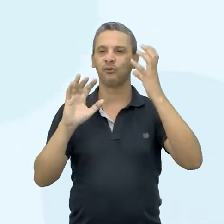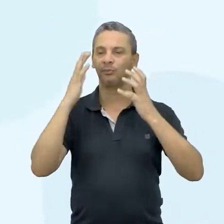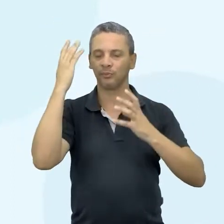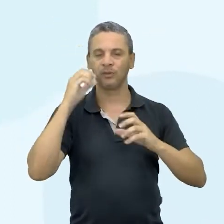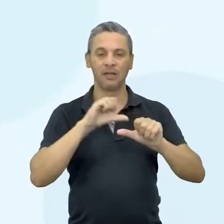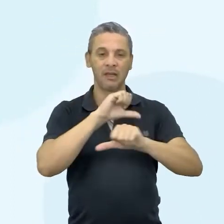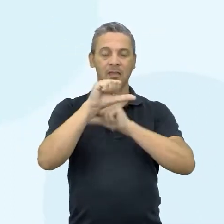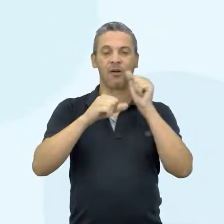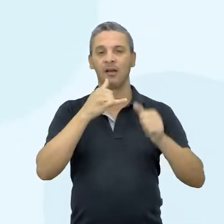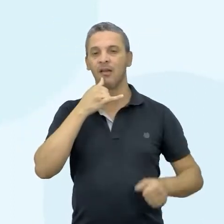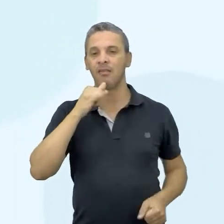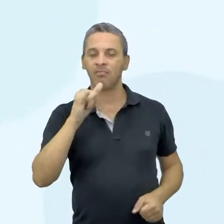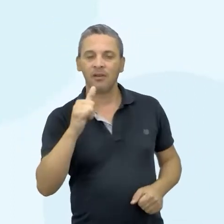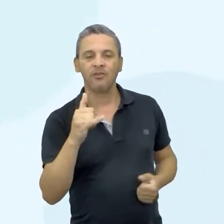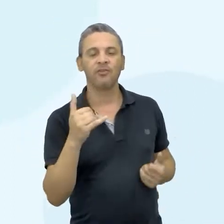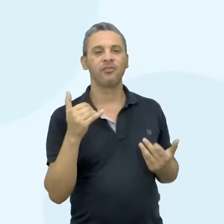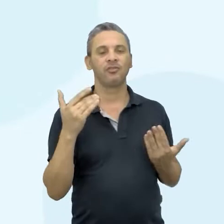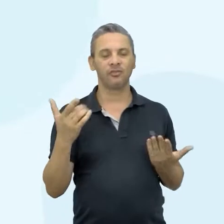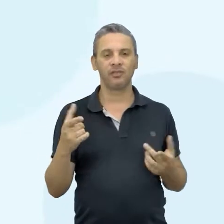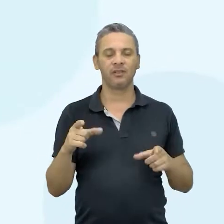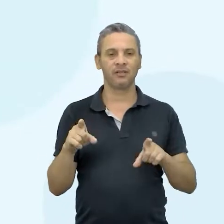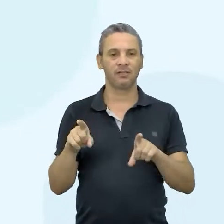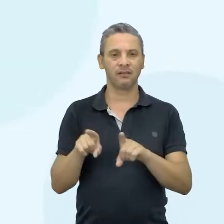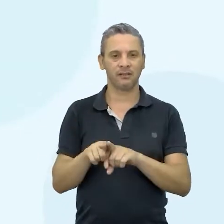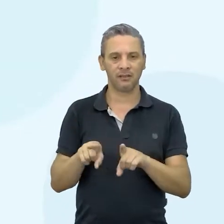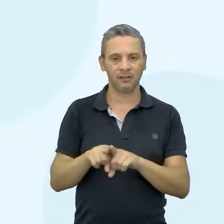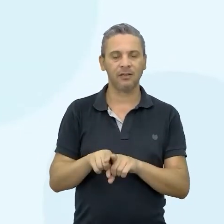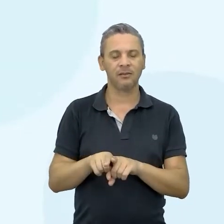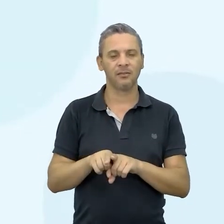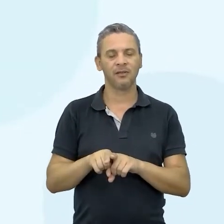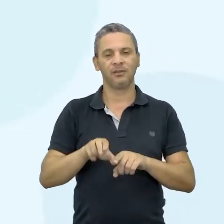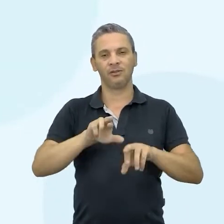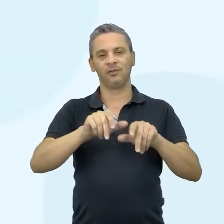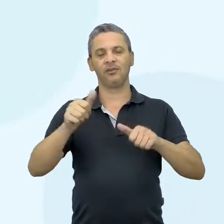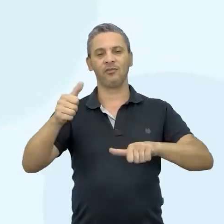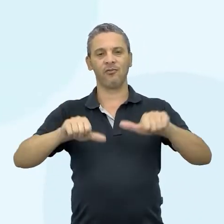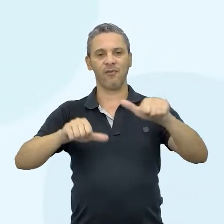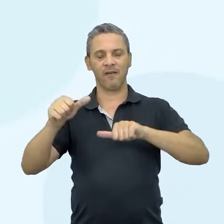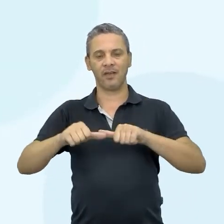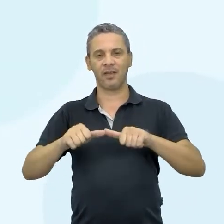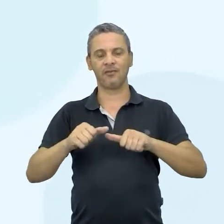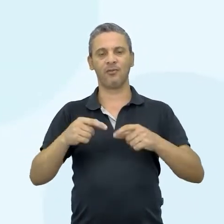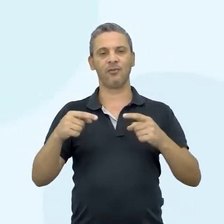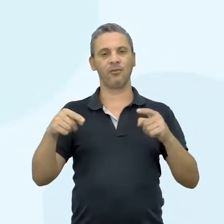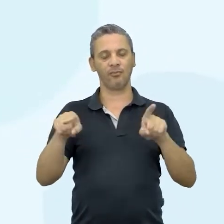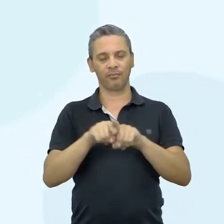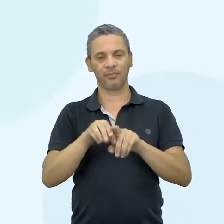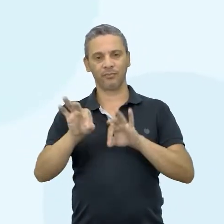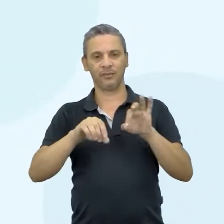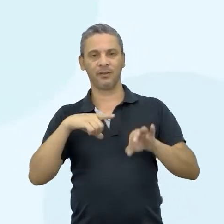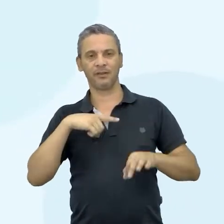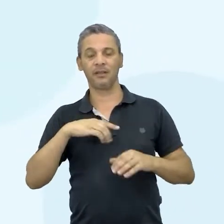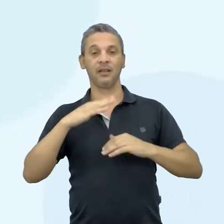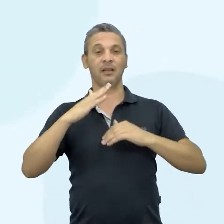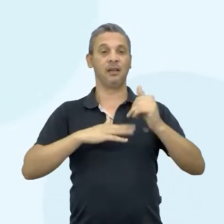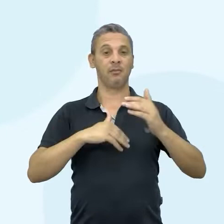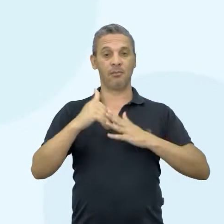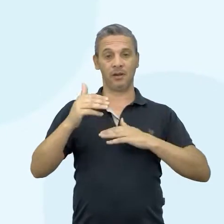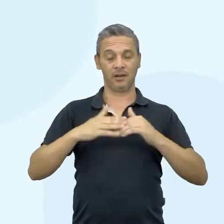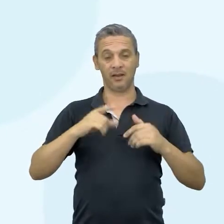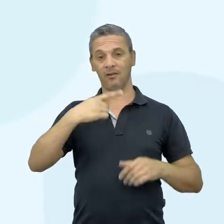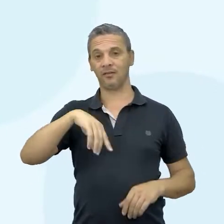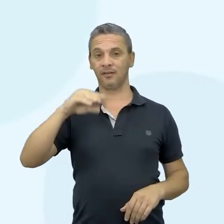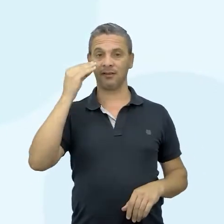de energia, né? Transformações de variáveis da termodinâmica, todas essas são habilidades que a gente está